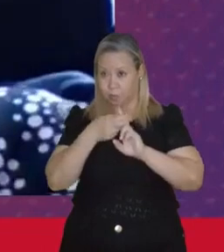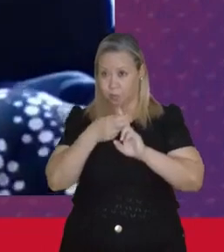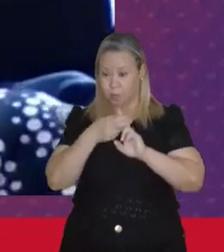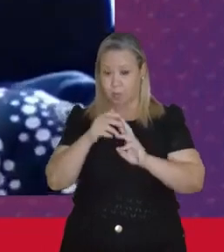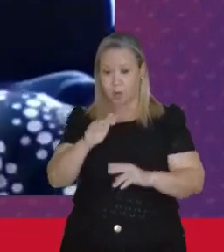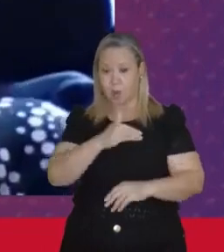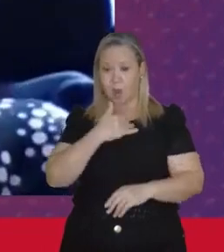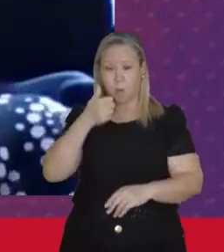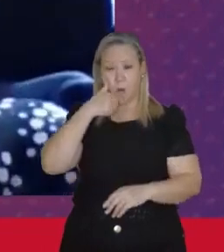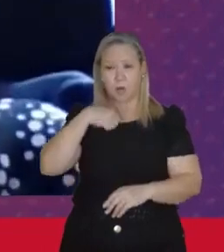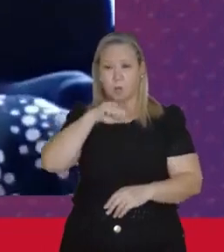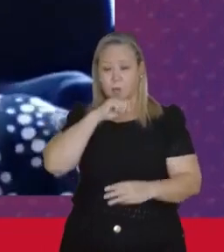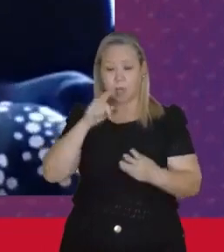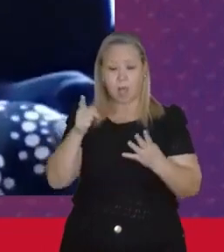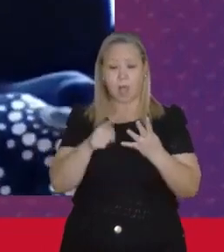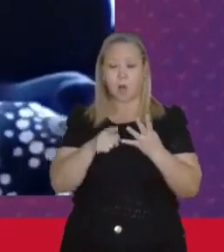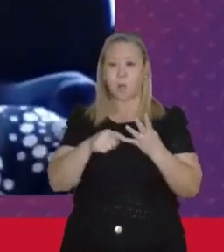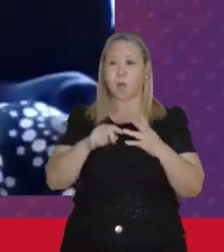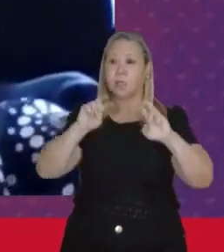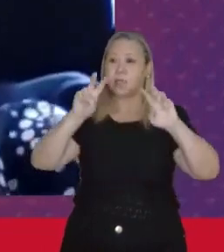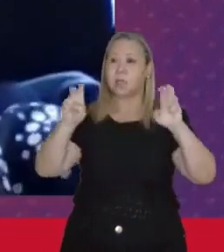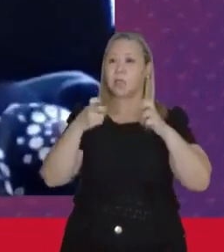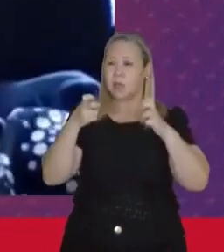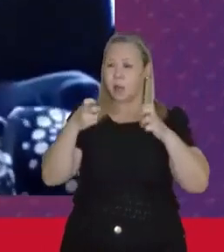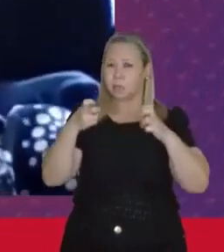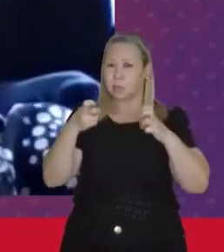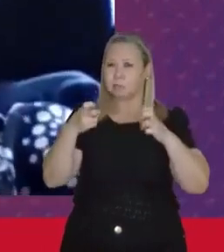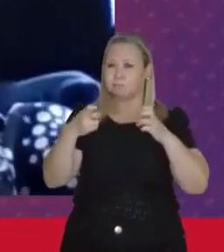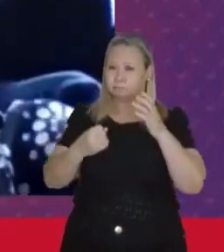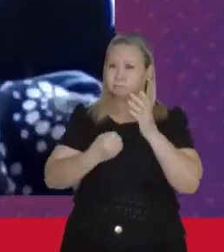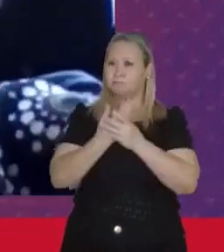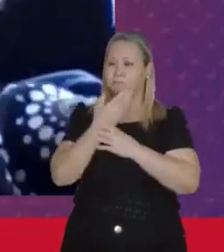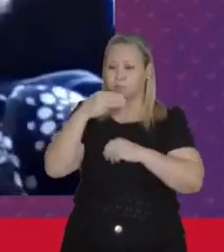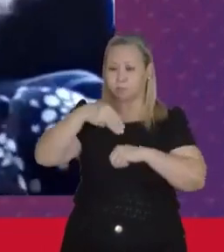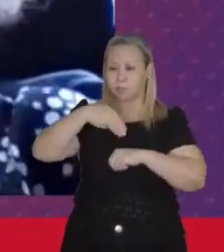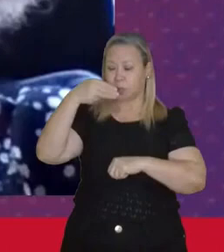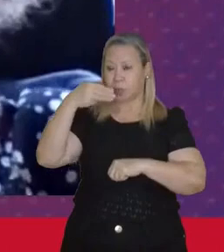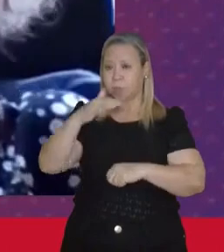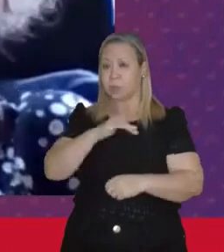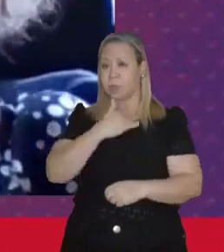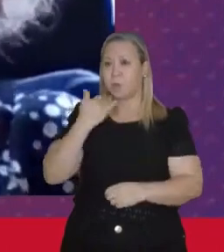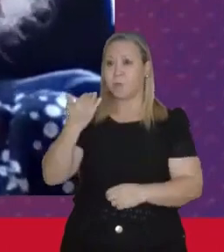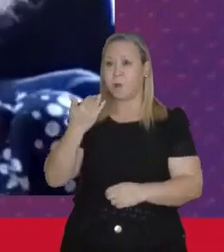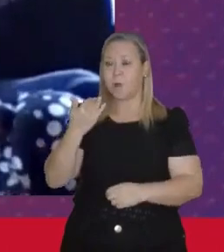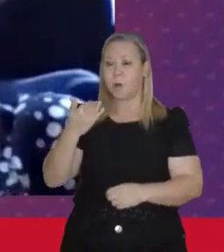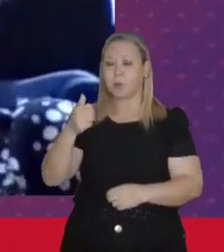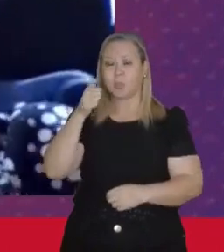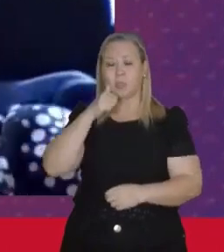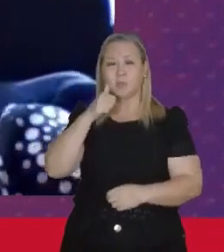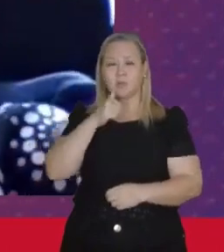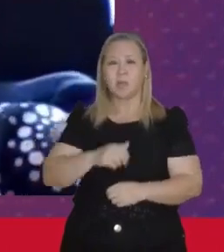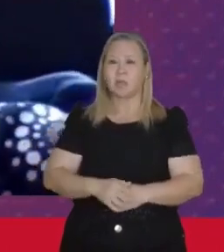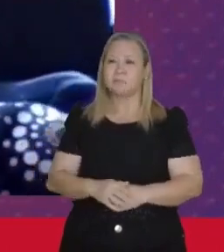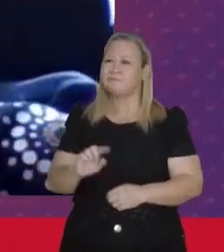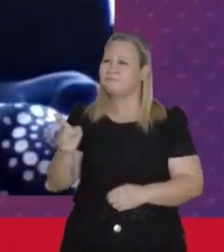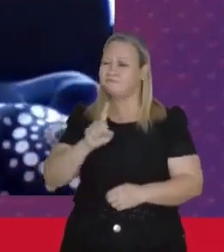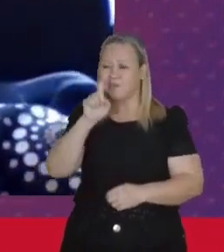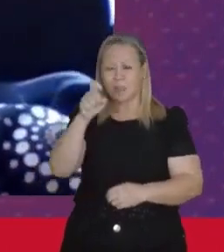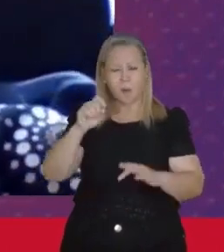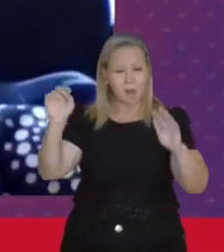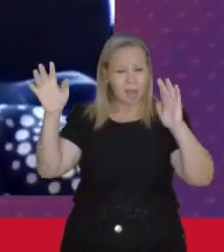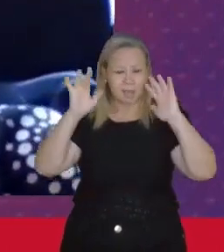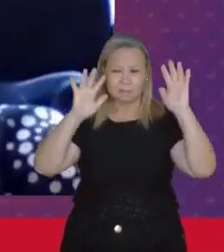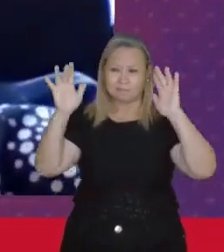morte materna é a quarta causa de morte das mulheres. É inimaginável